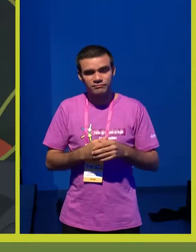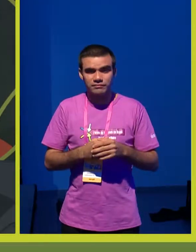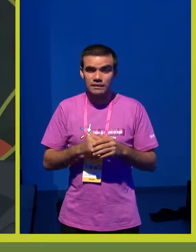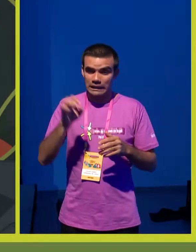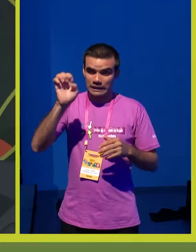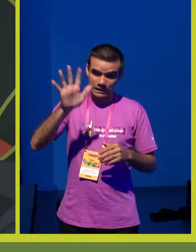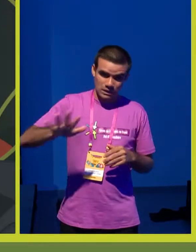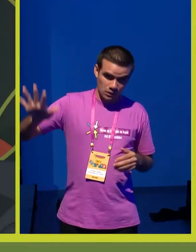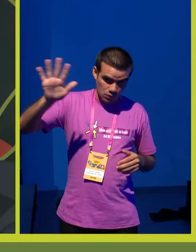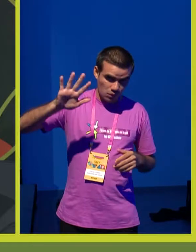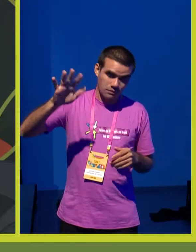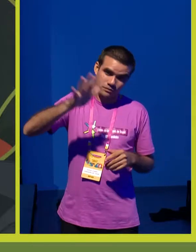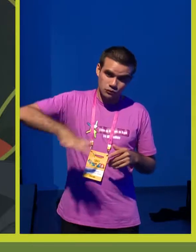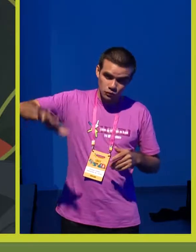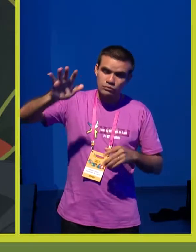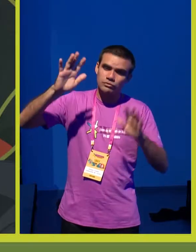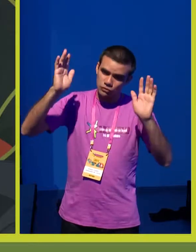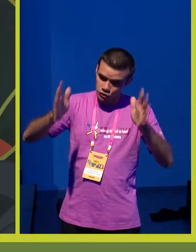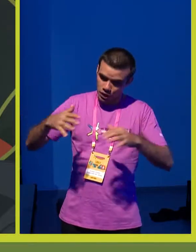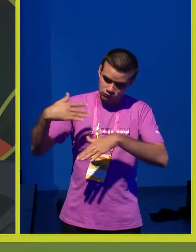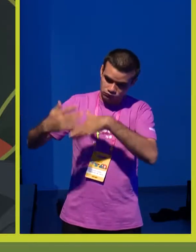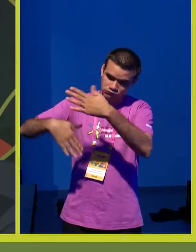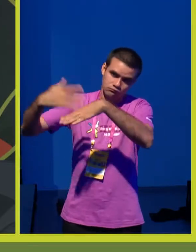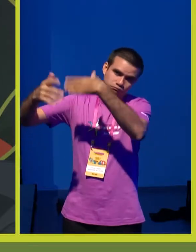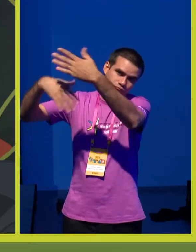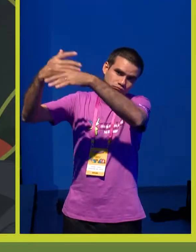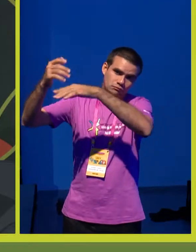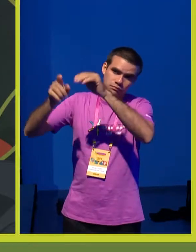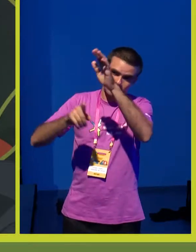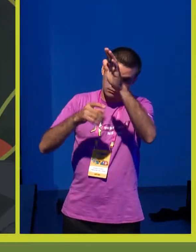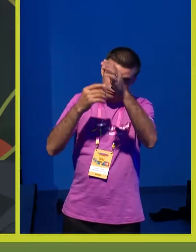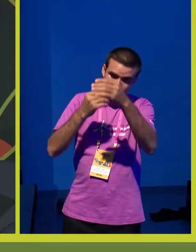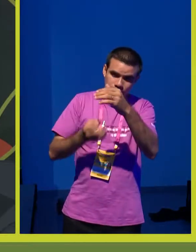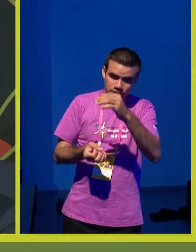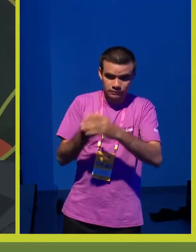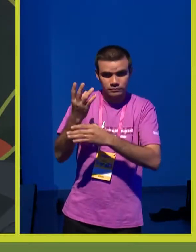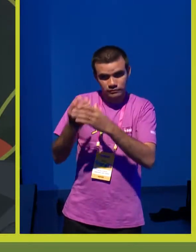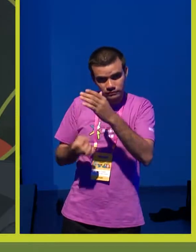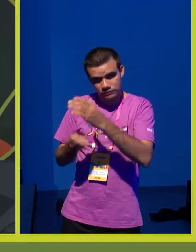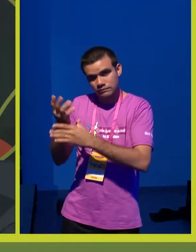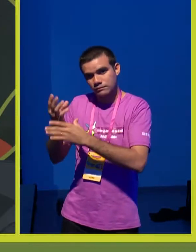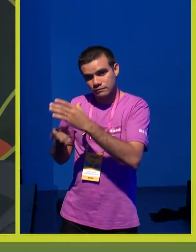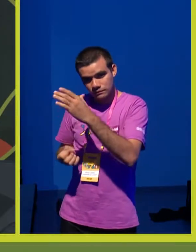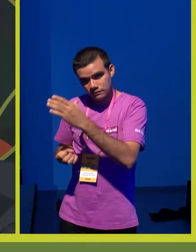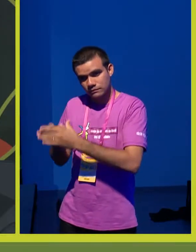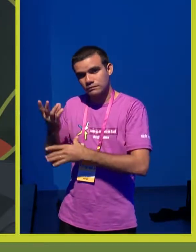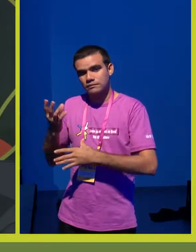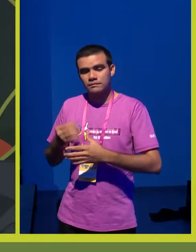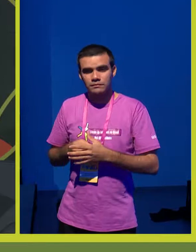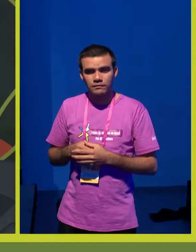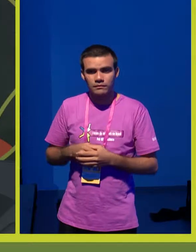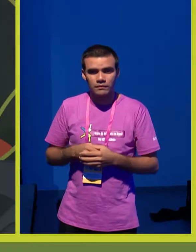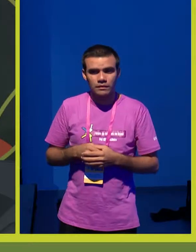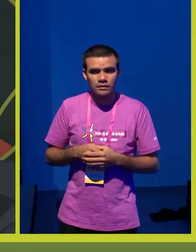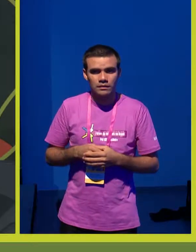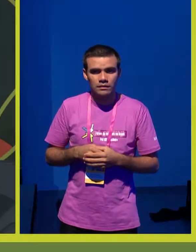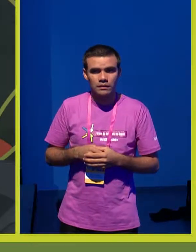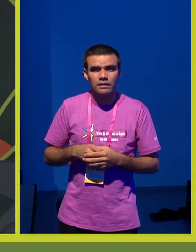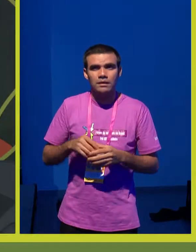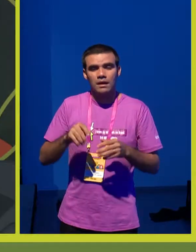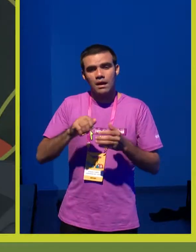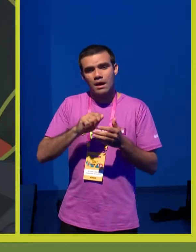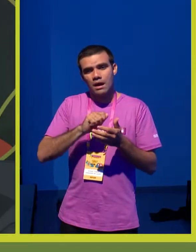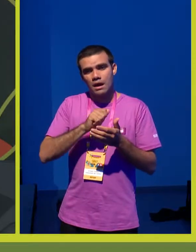bastante nesse aspecto até a criação do GPDR que é bem interessante tem artigos